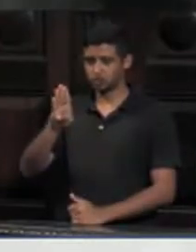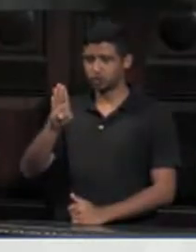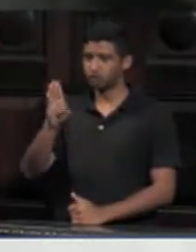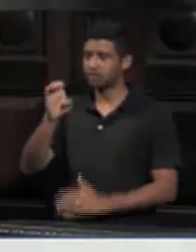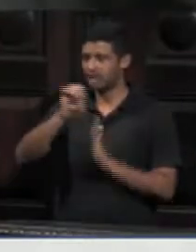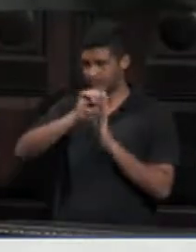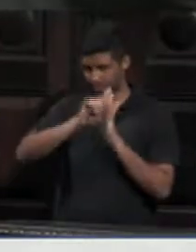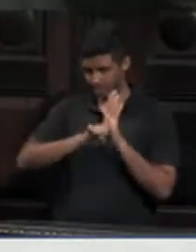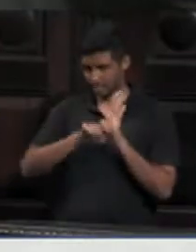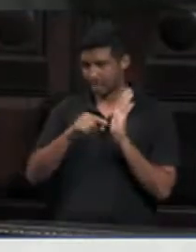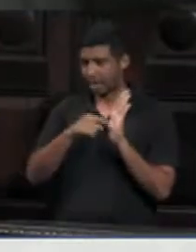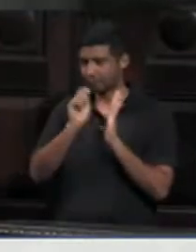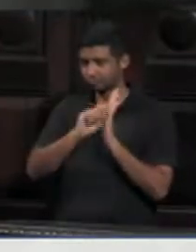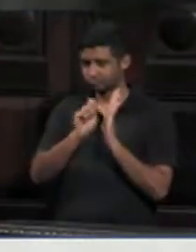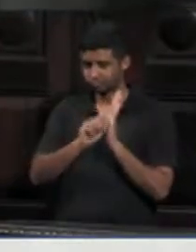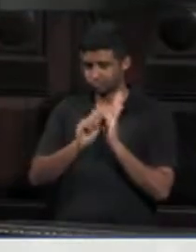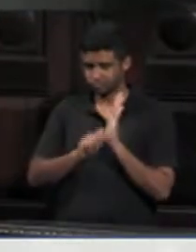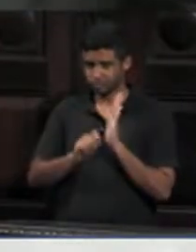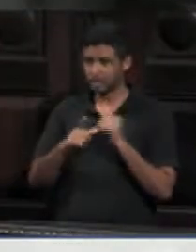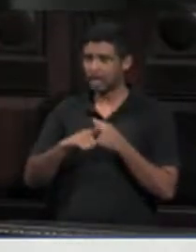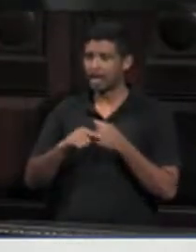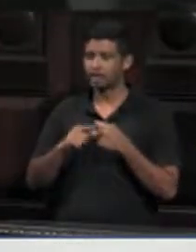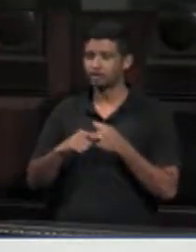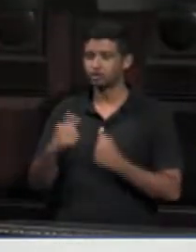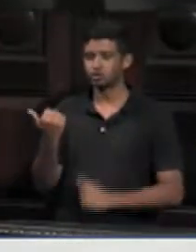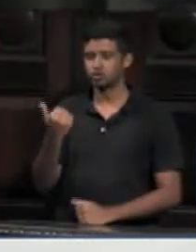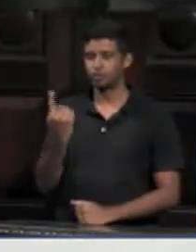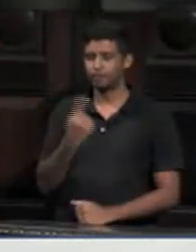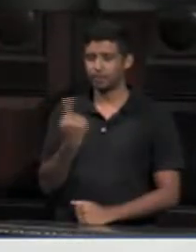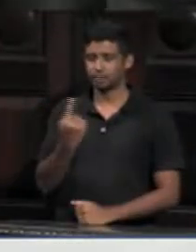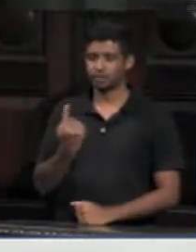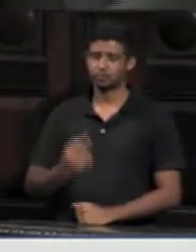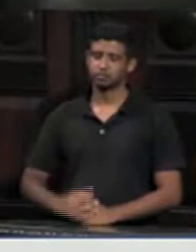texto. É o artigo 1º,